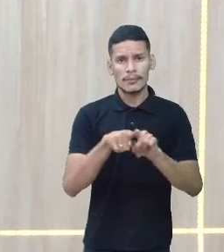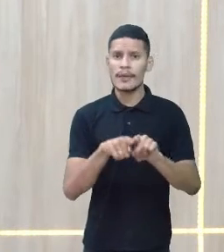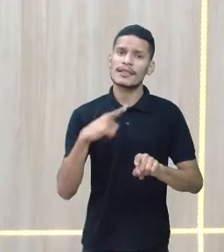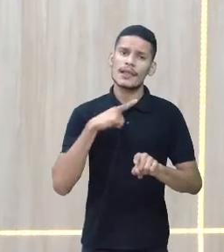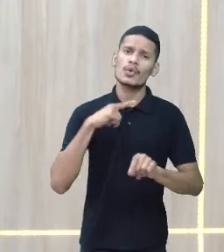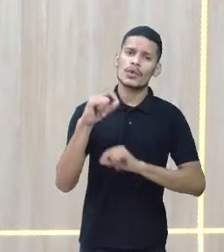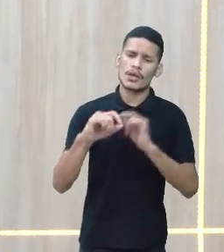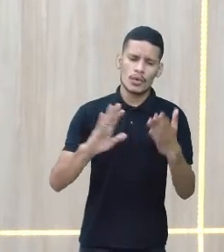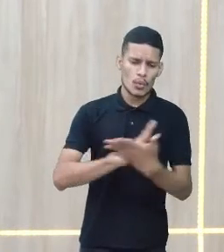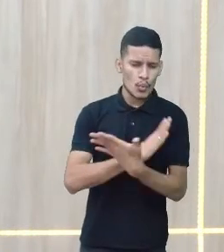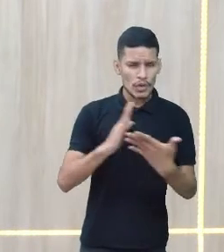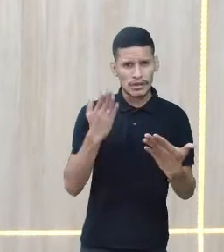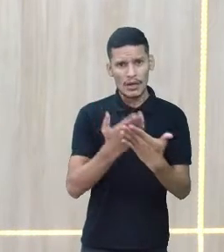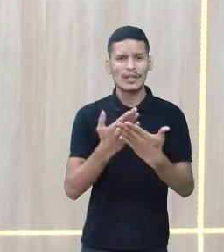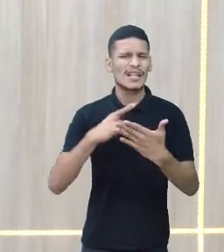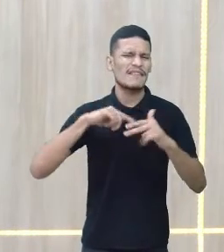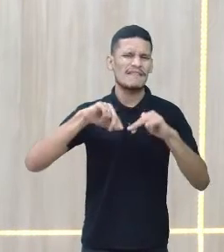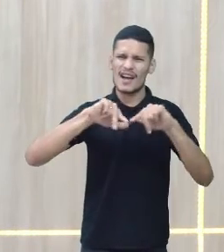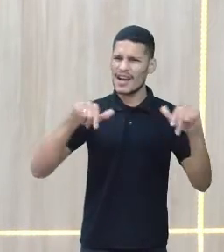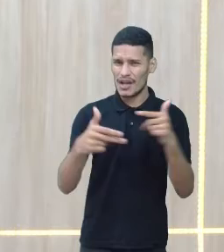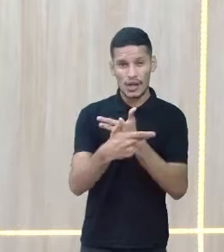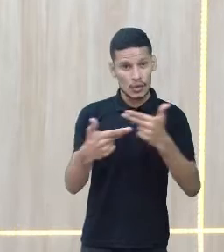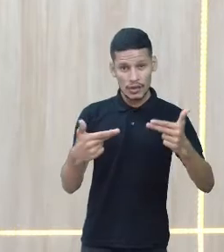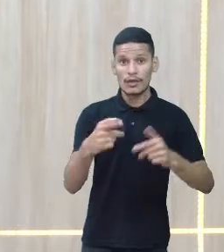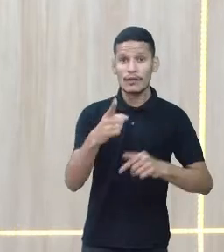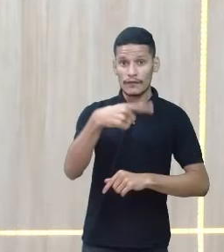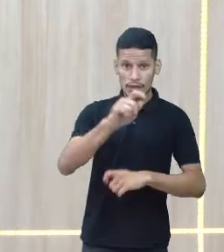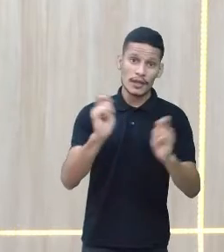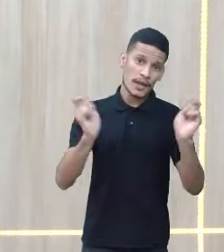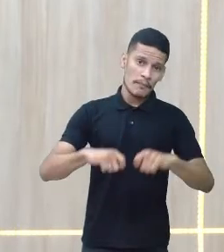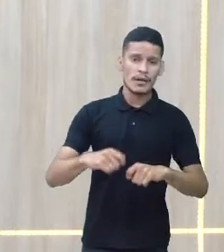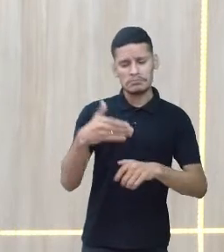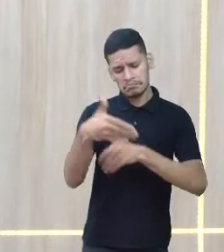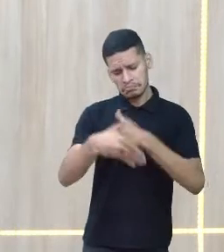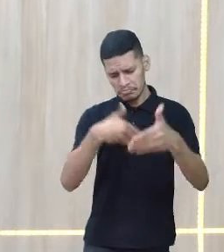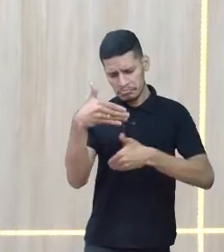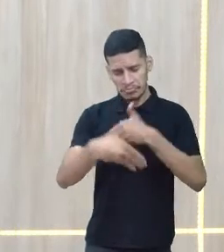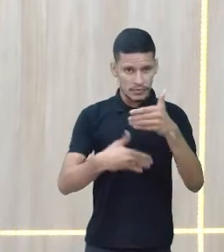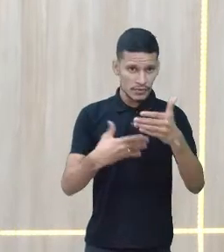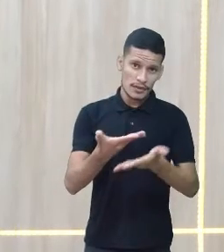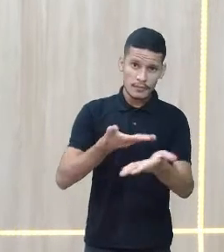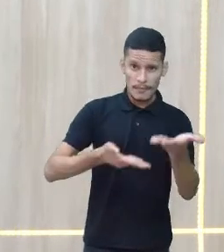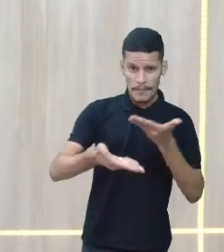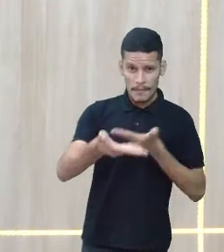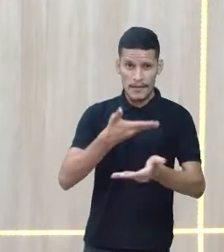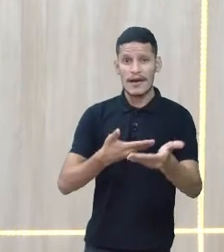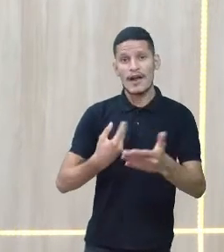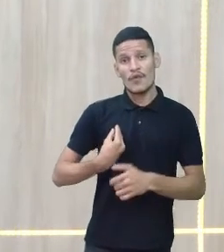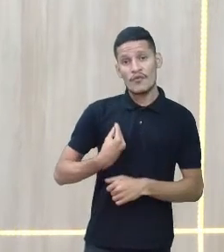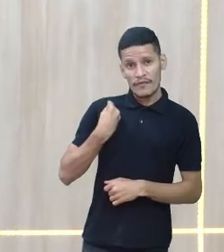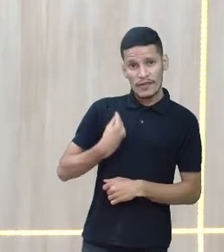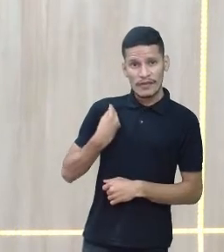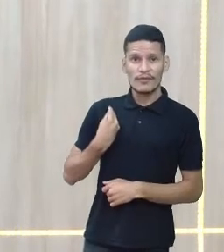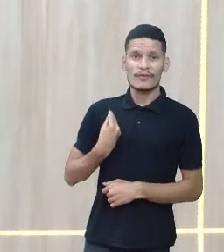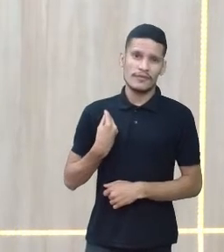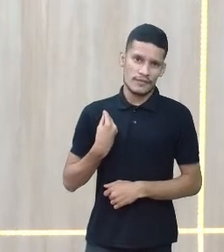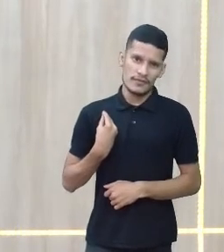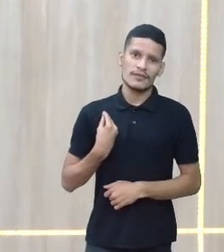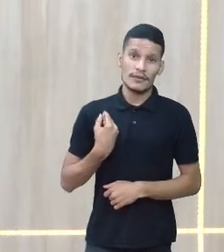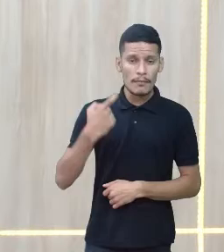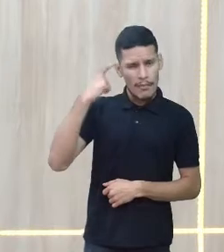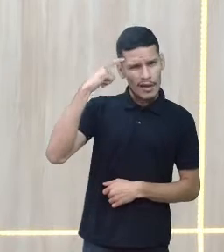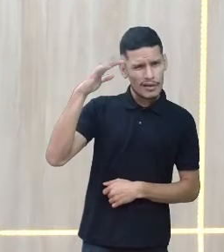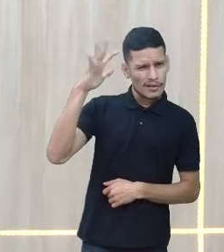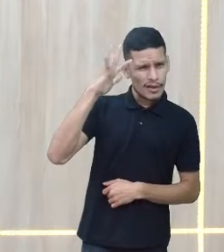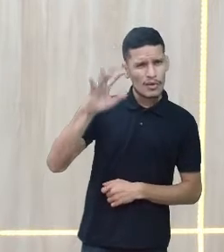aulas, vai ter bastante coisa. Vocês poderão interagir, né, diretamente com a gente, ao vivo. Imagina, benção,